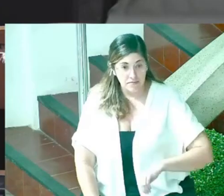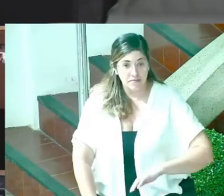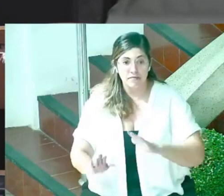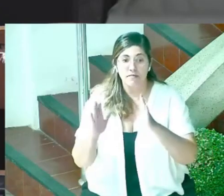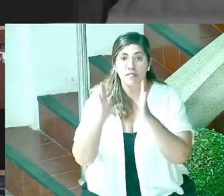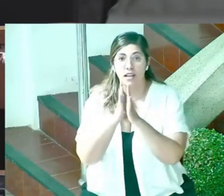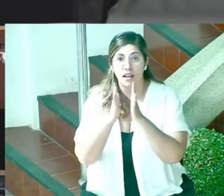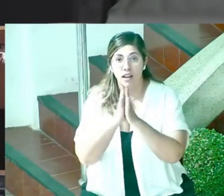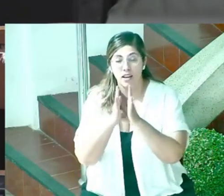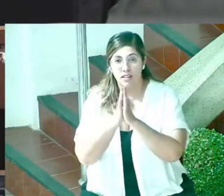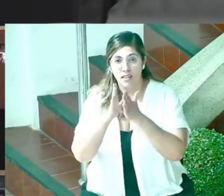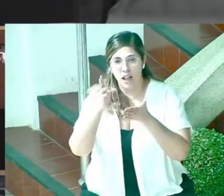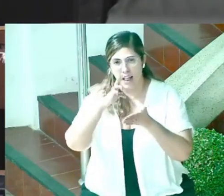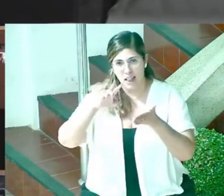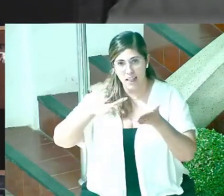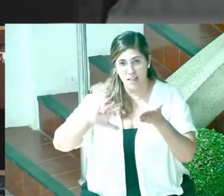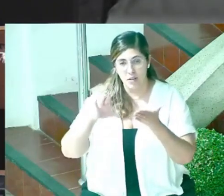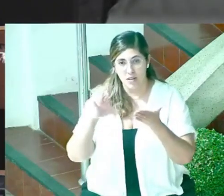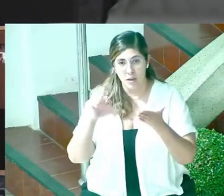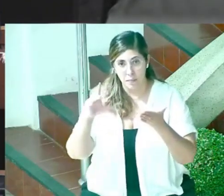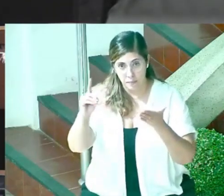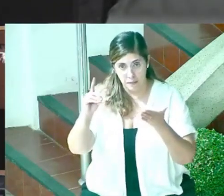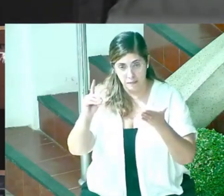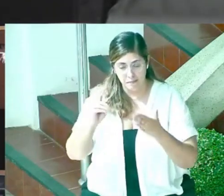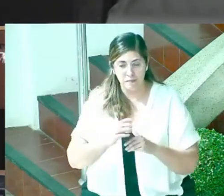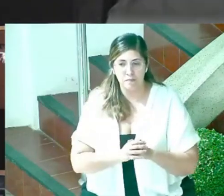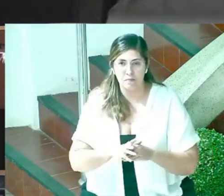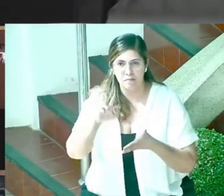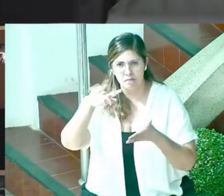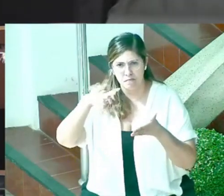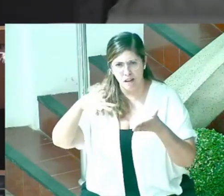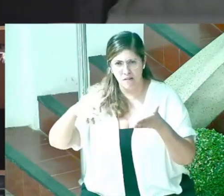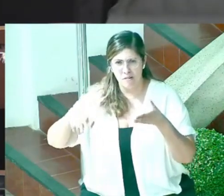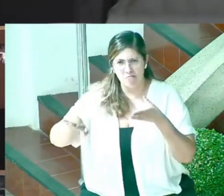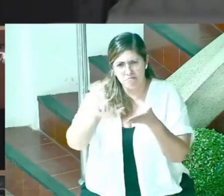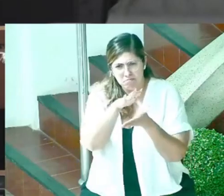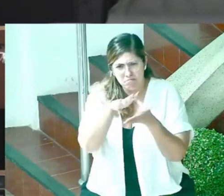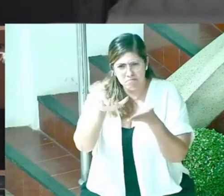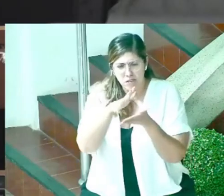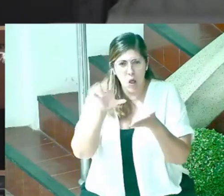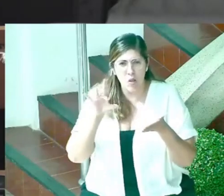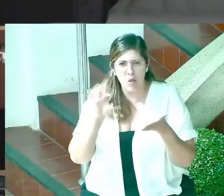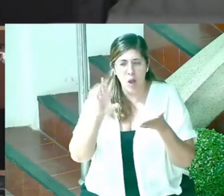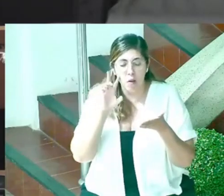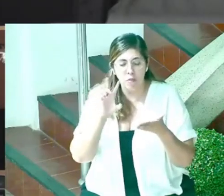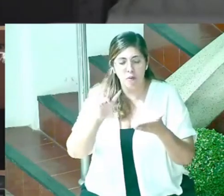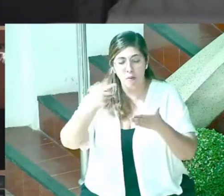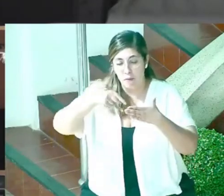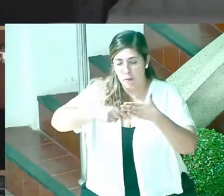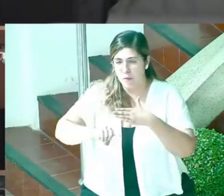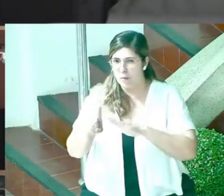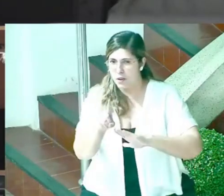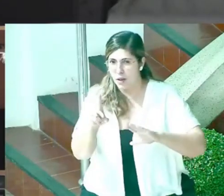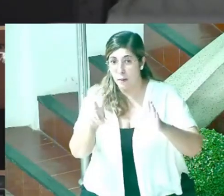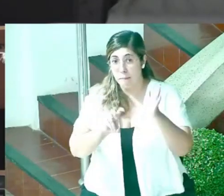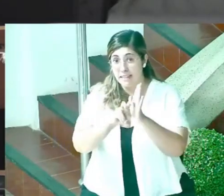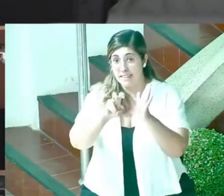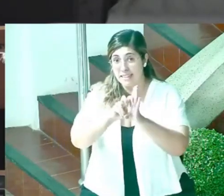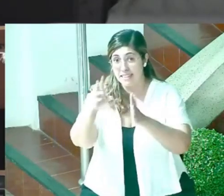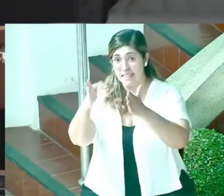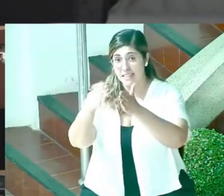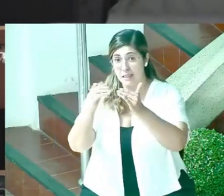estar centradas na pessoa de Deus, na sua vontade, no seu querer, no seu